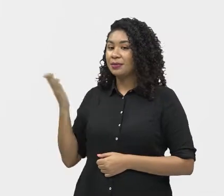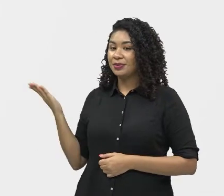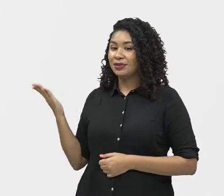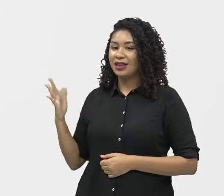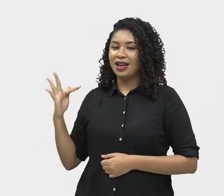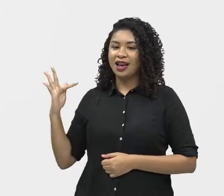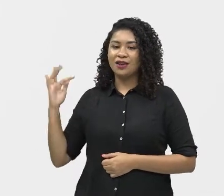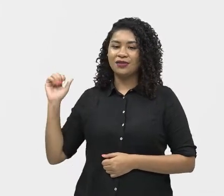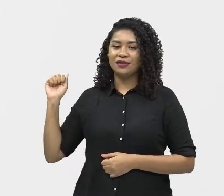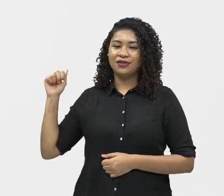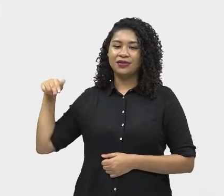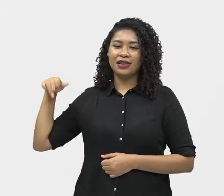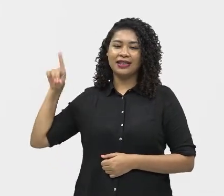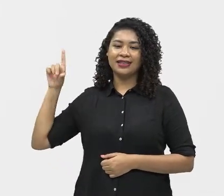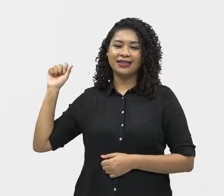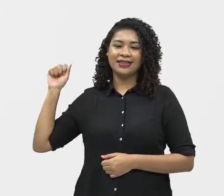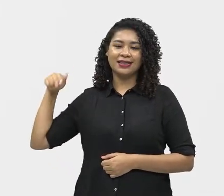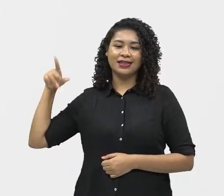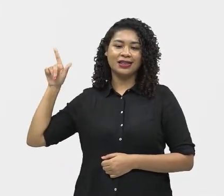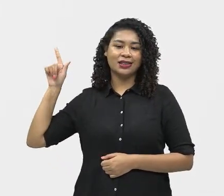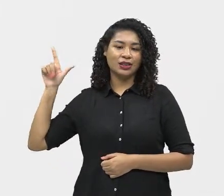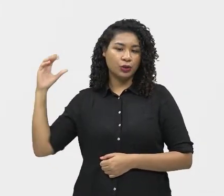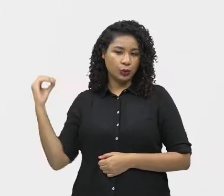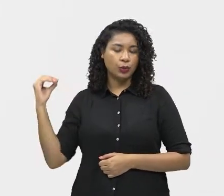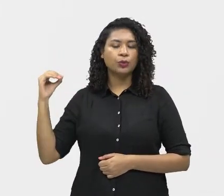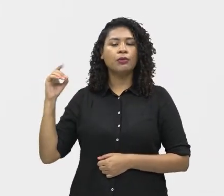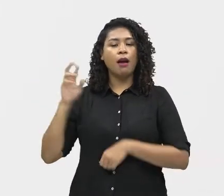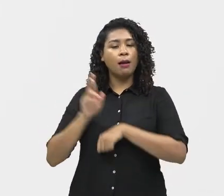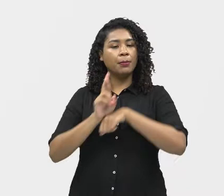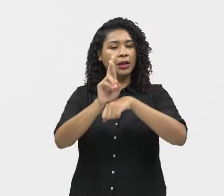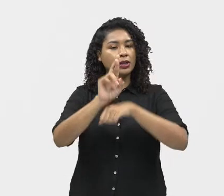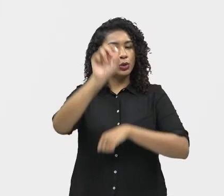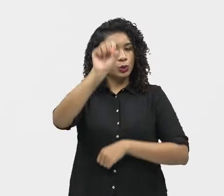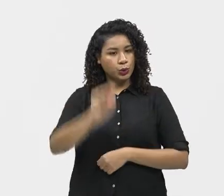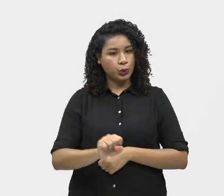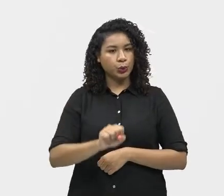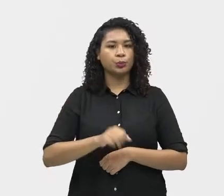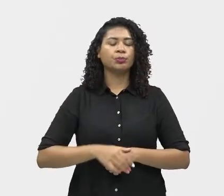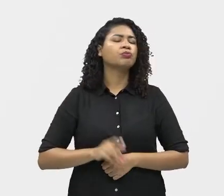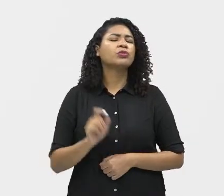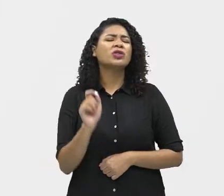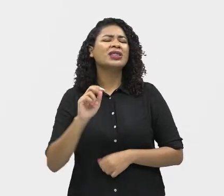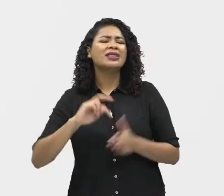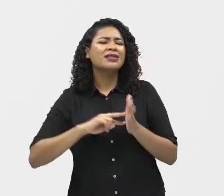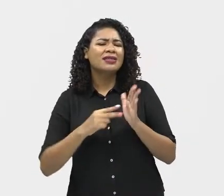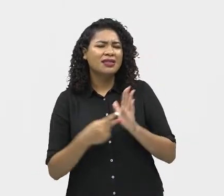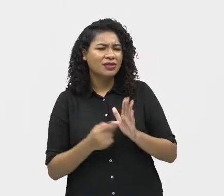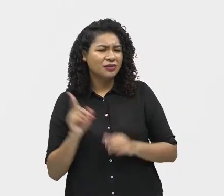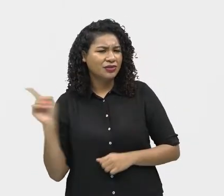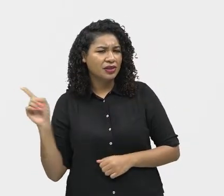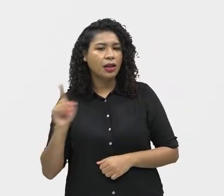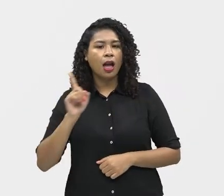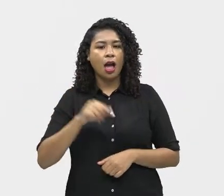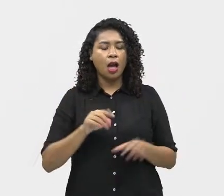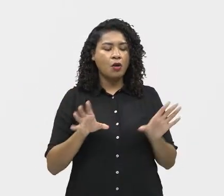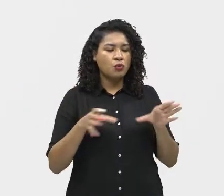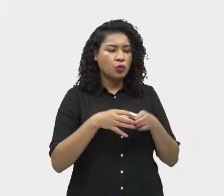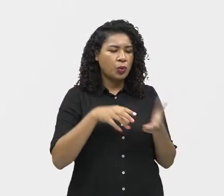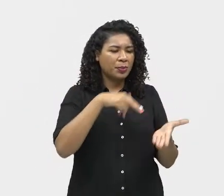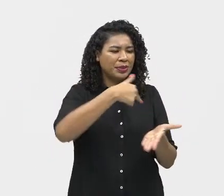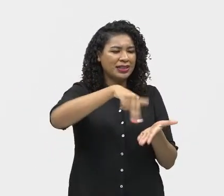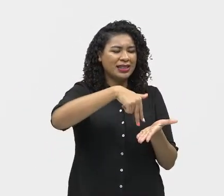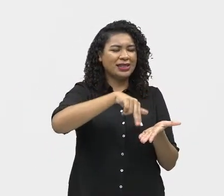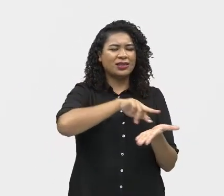ele representa a região sul. O que vem ser o fandango? O fandango é o conjunto de várias danças de